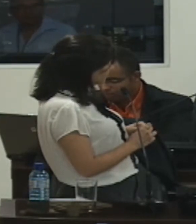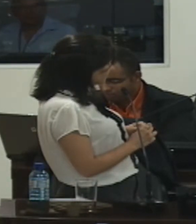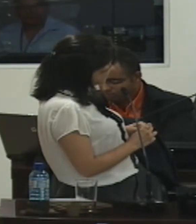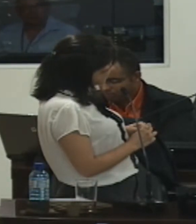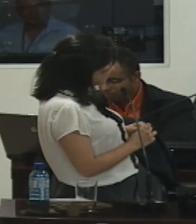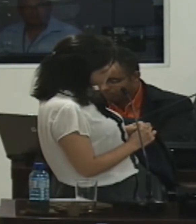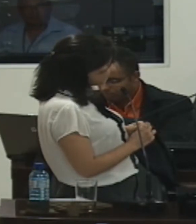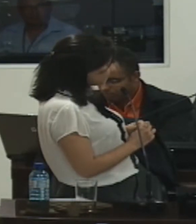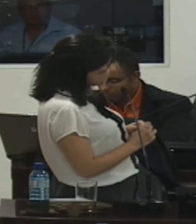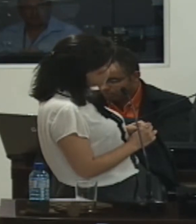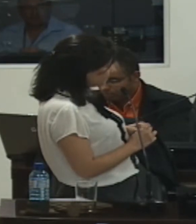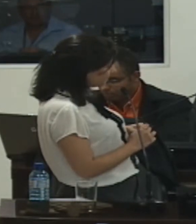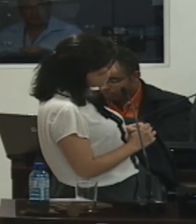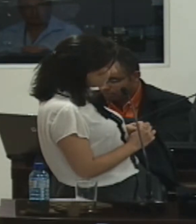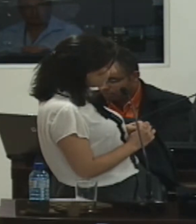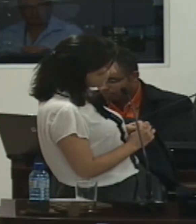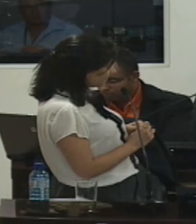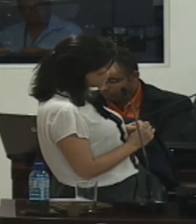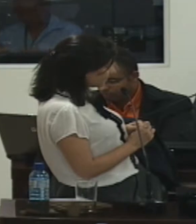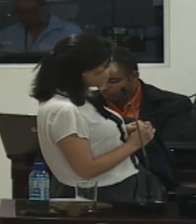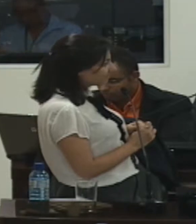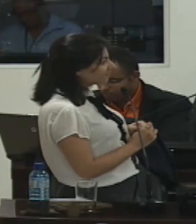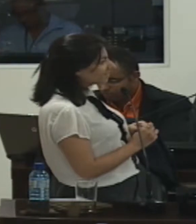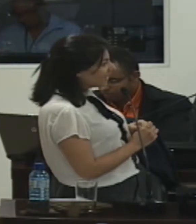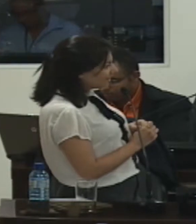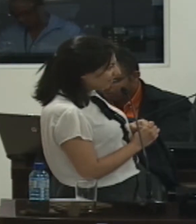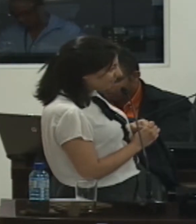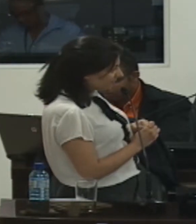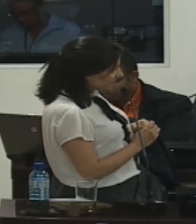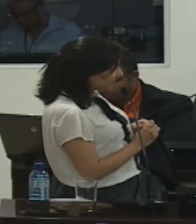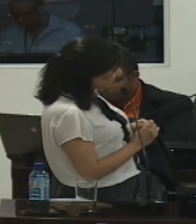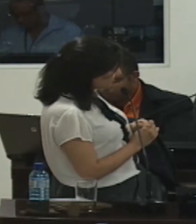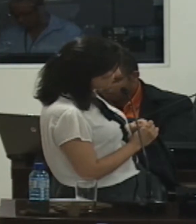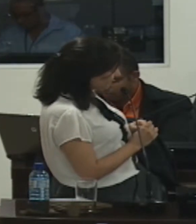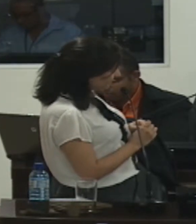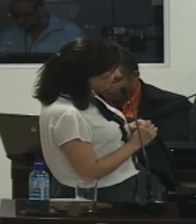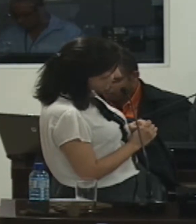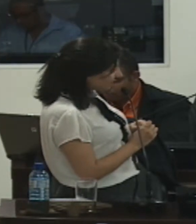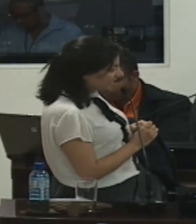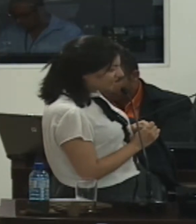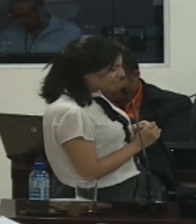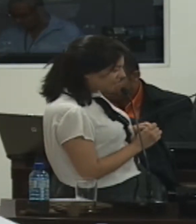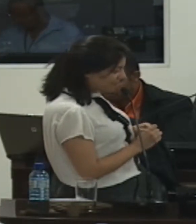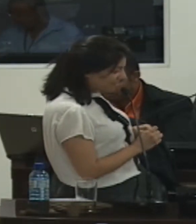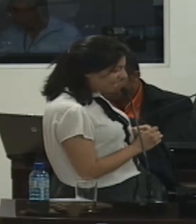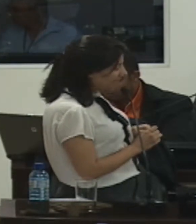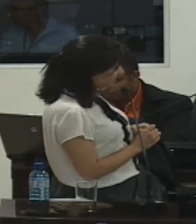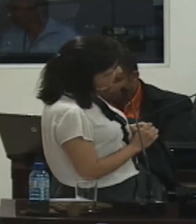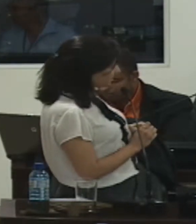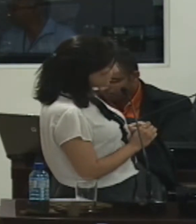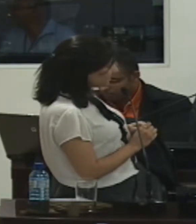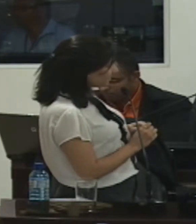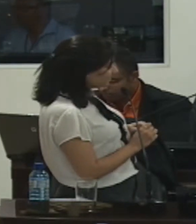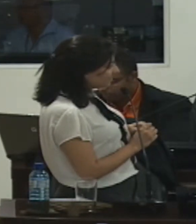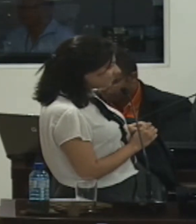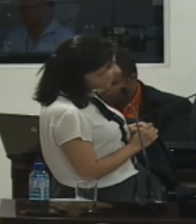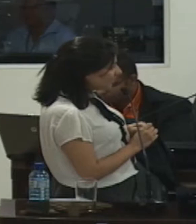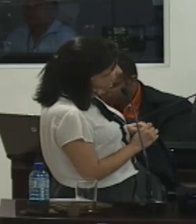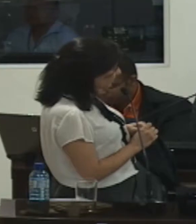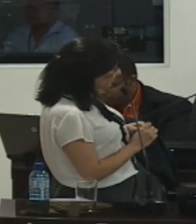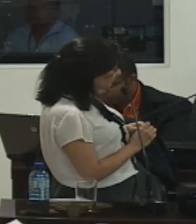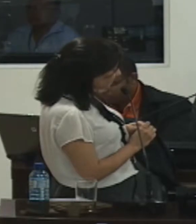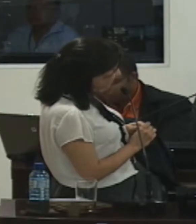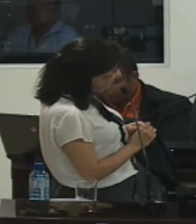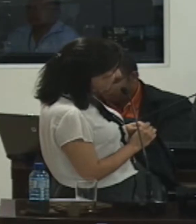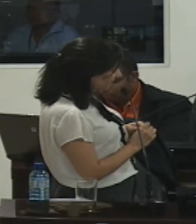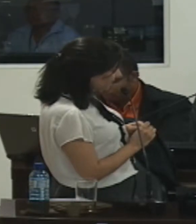maneira correta, para que ande corretamente. E mesmo assim não fui atendido. Vamos lá. Esse é o grande problema, você